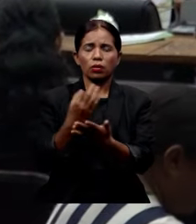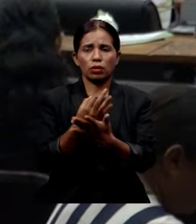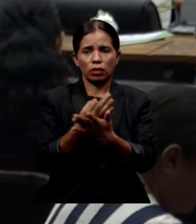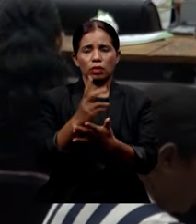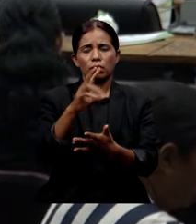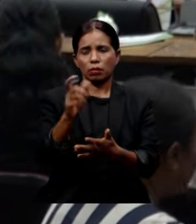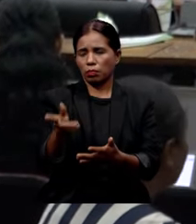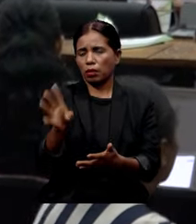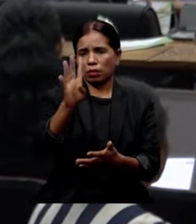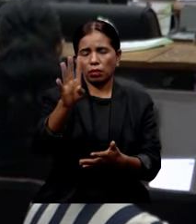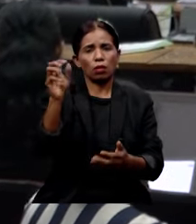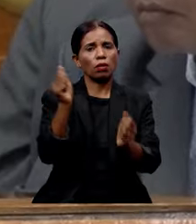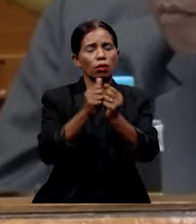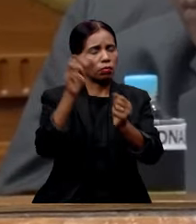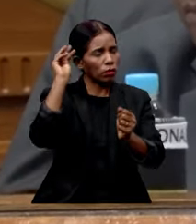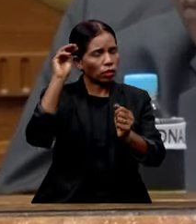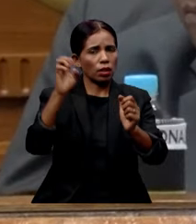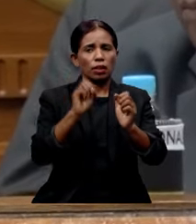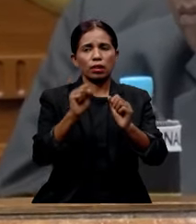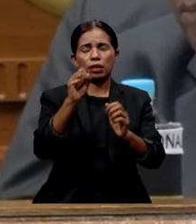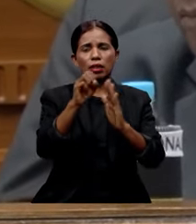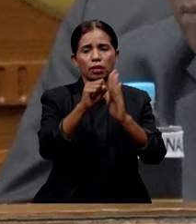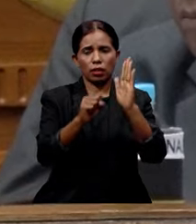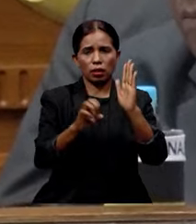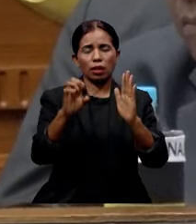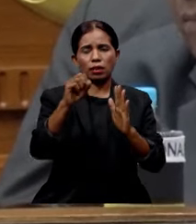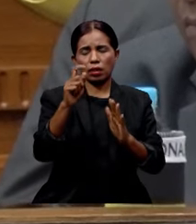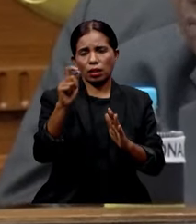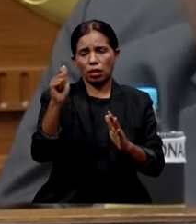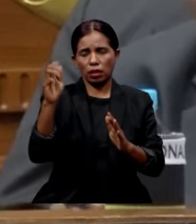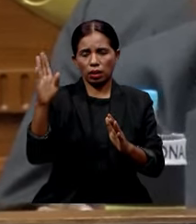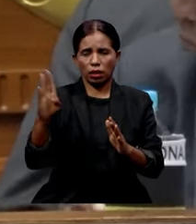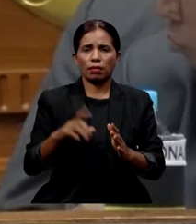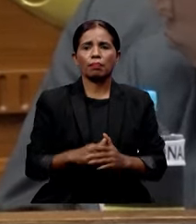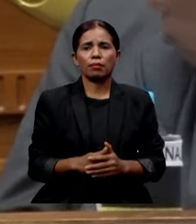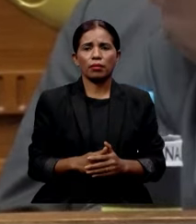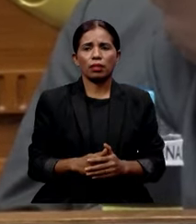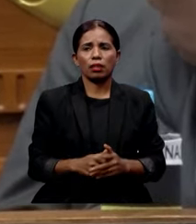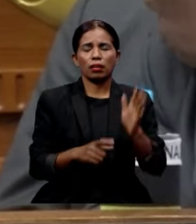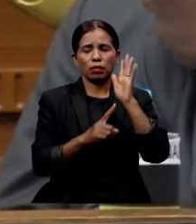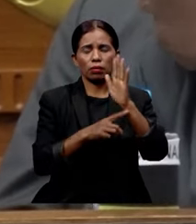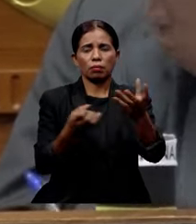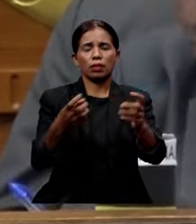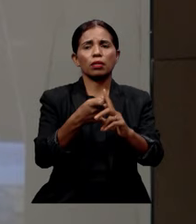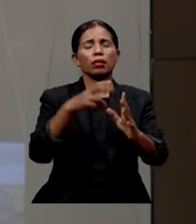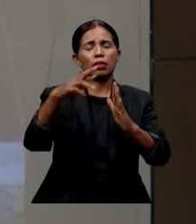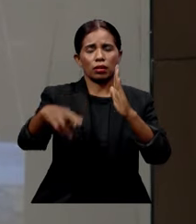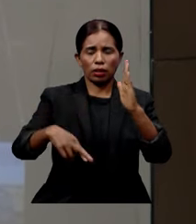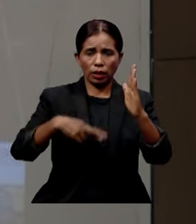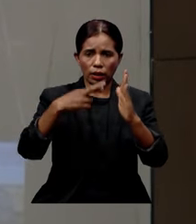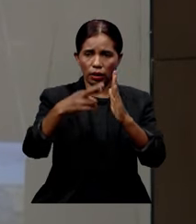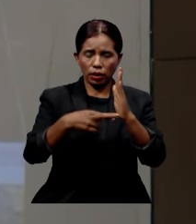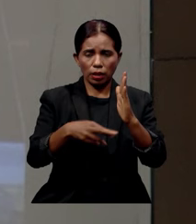roro no resinghat, ho ministerio administrasang estatal iha plenare sesta semana ne. No keisha barak husi, circular na memak senyor